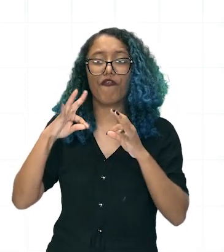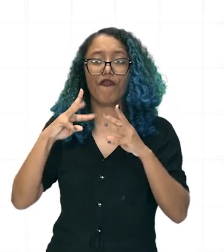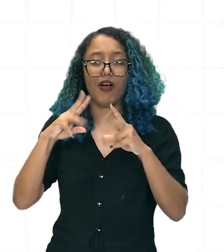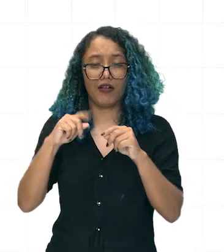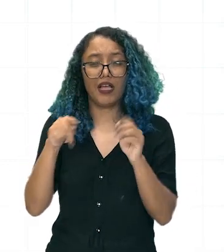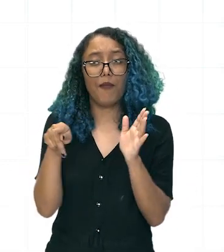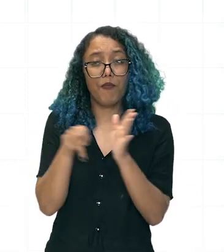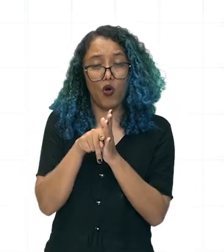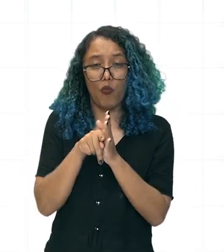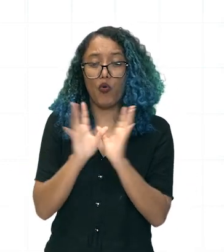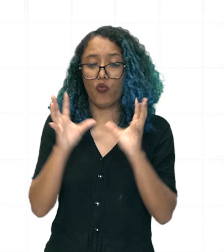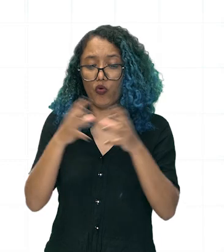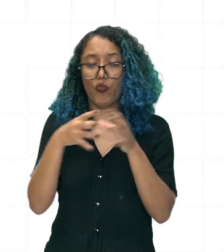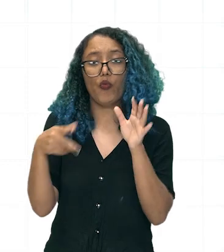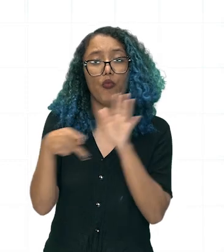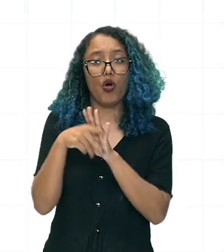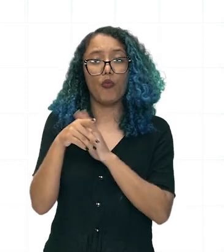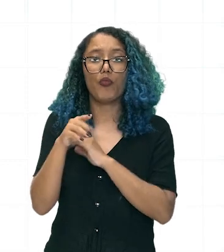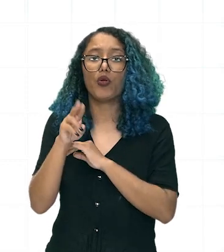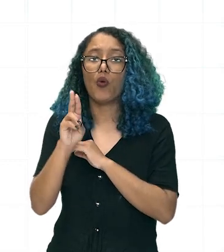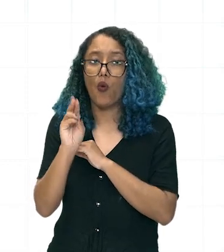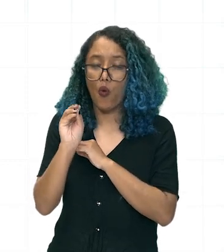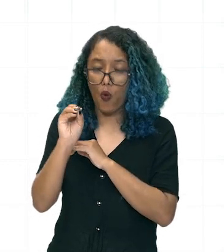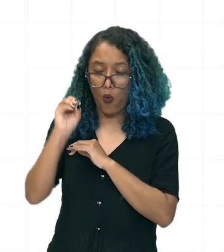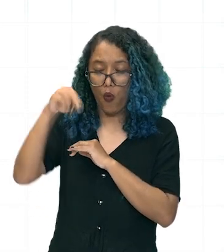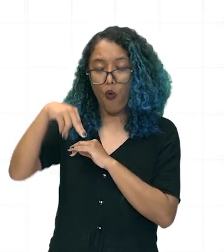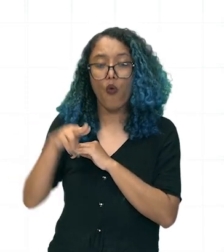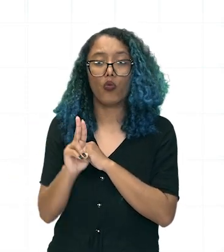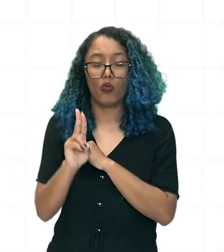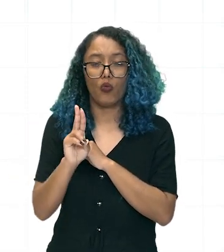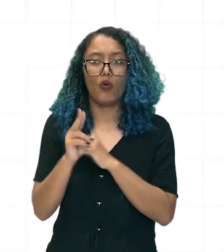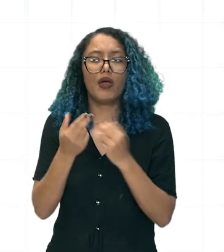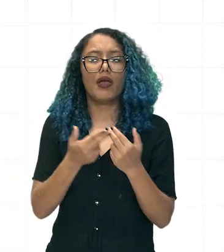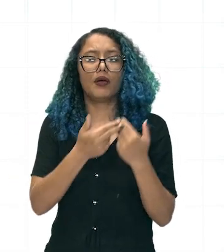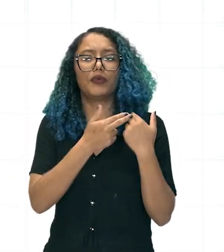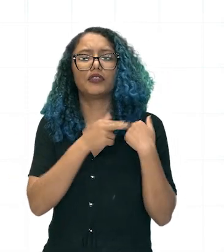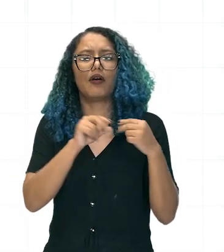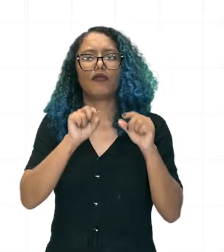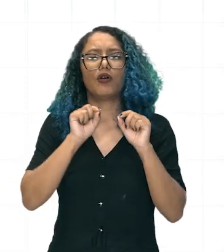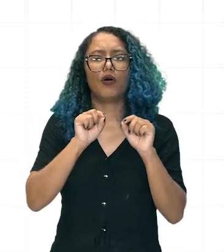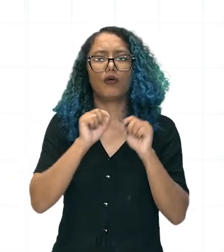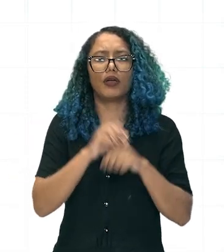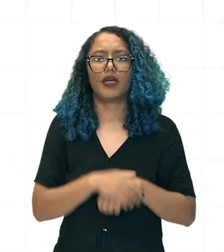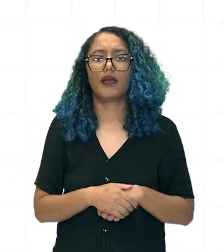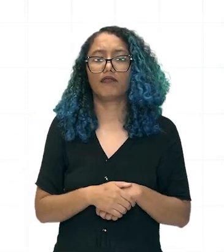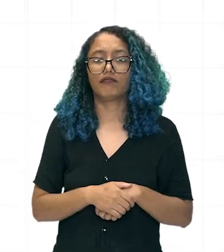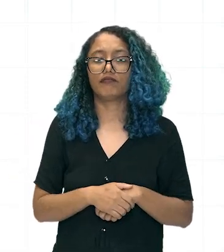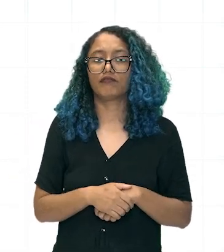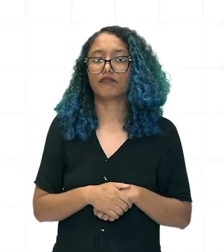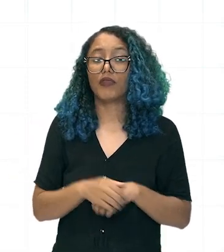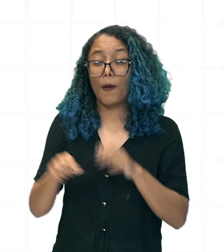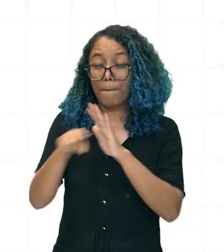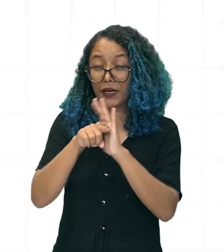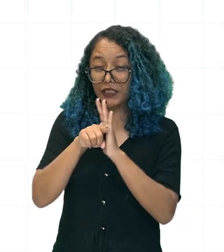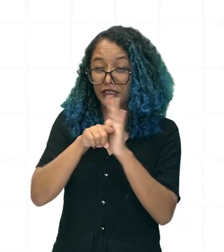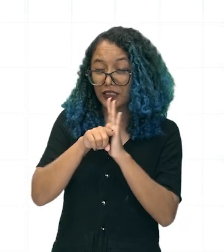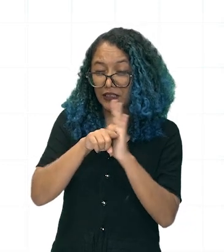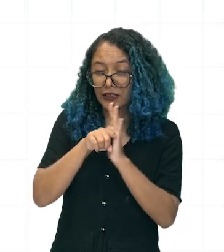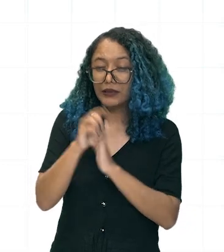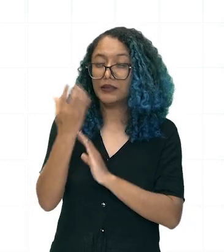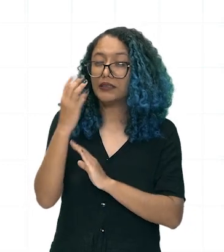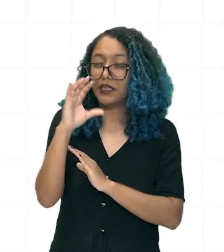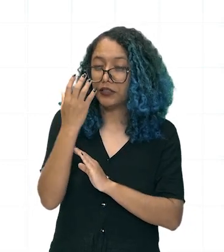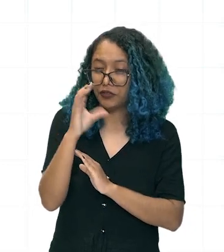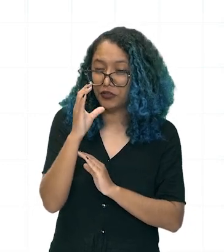Nações Unidas e é responsável por produzir informações científicas.